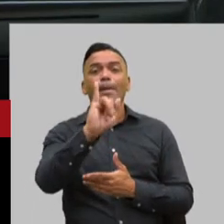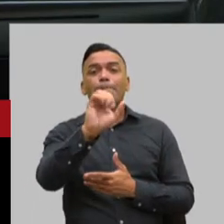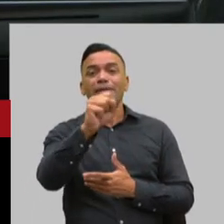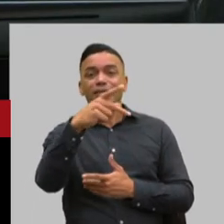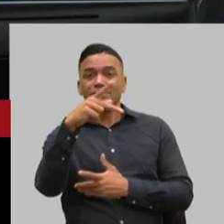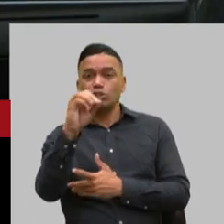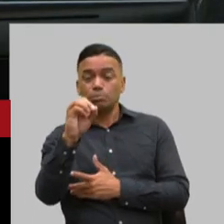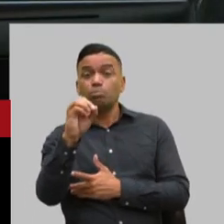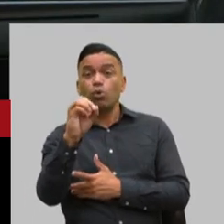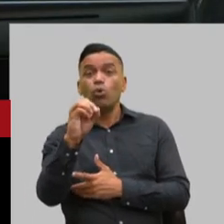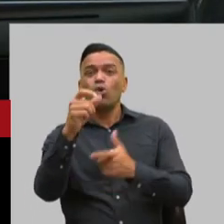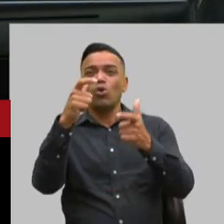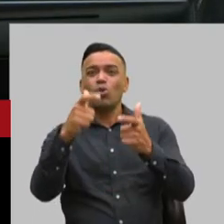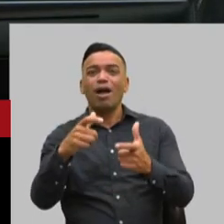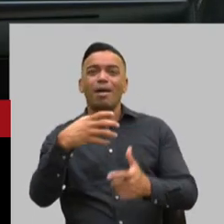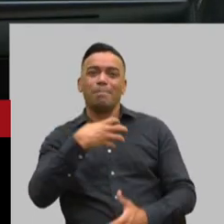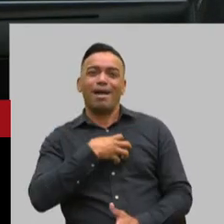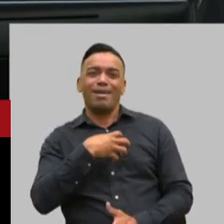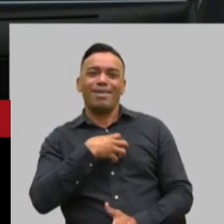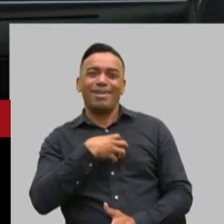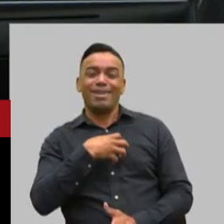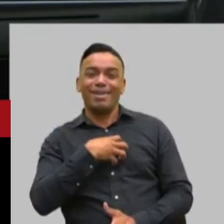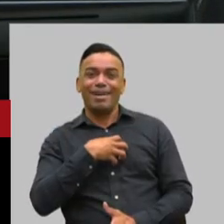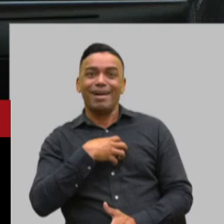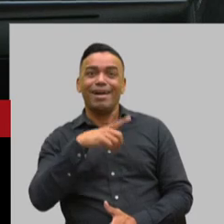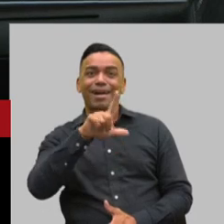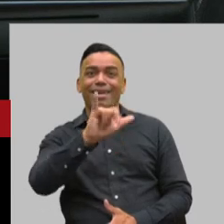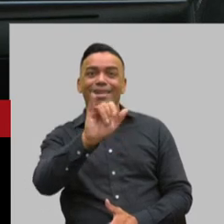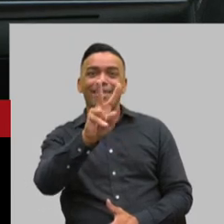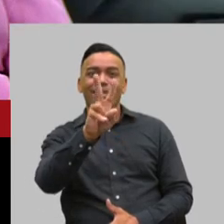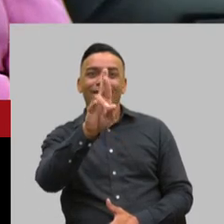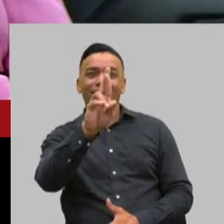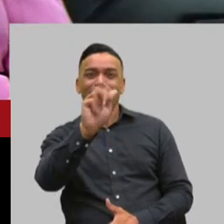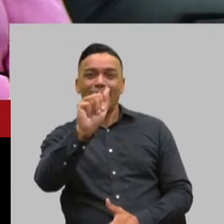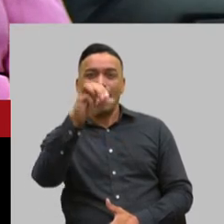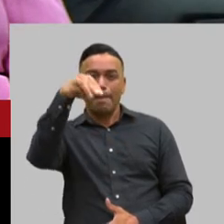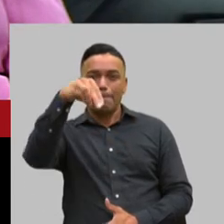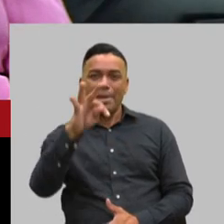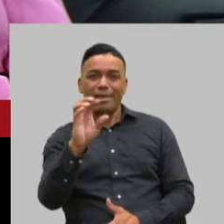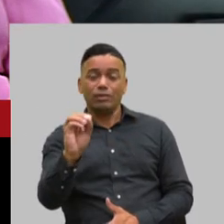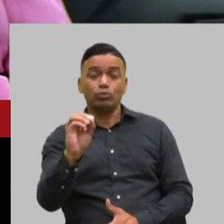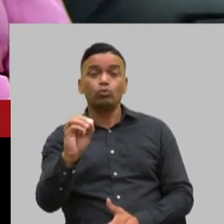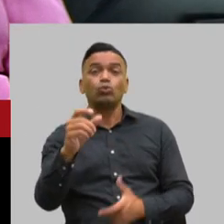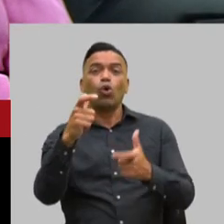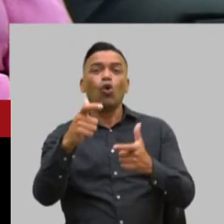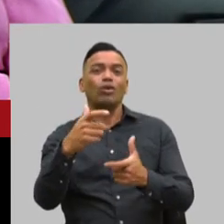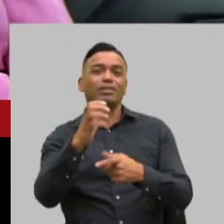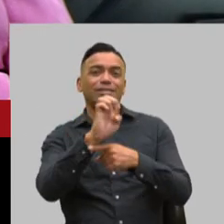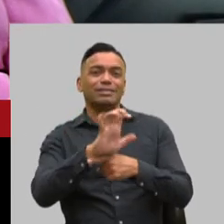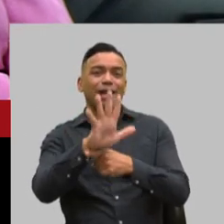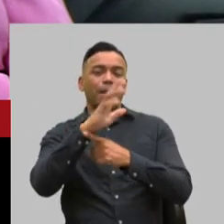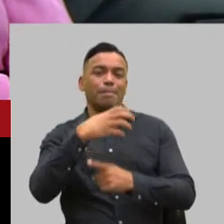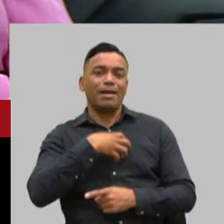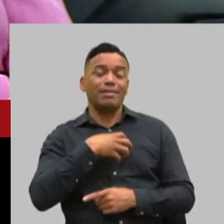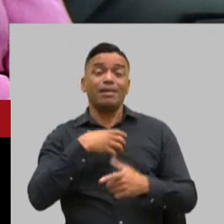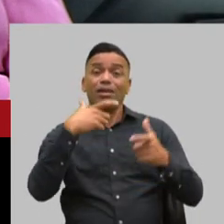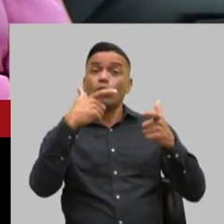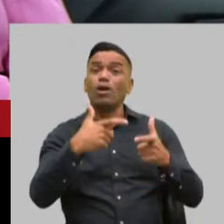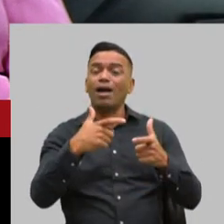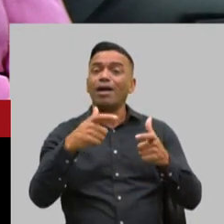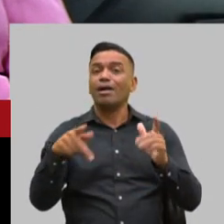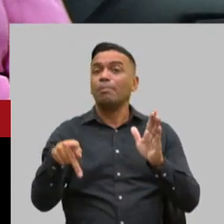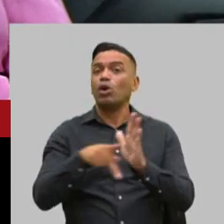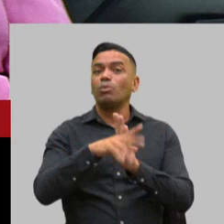de Livramento de Nossa Senhora, na Bahia, uma diocese que abrange toda a Chapada Diamantina